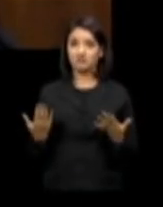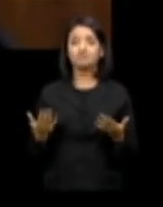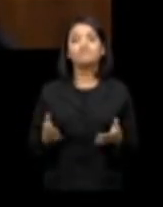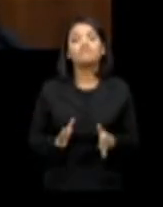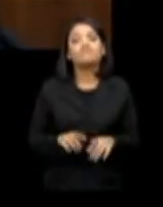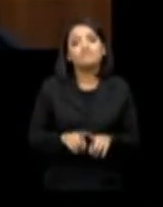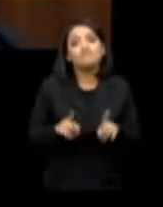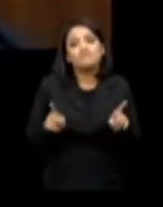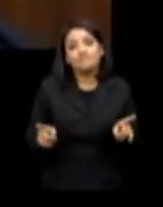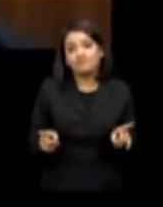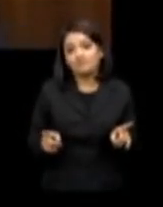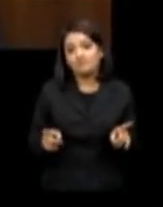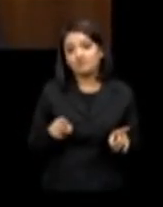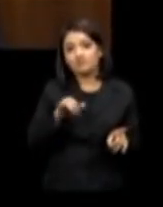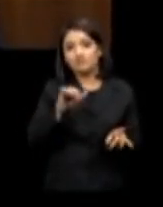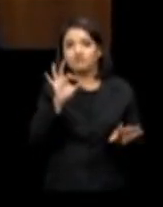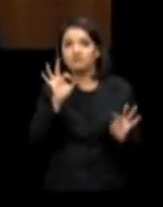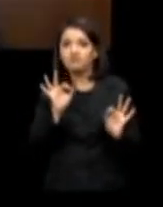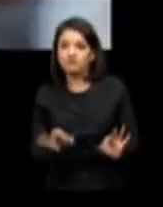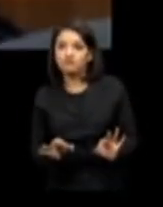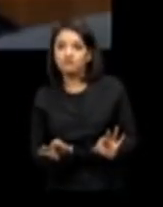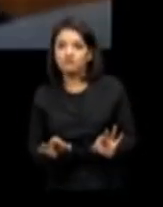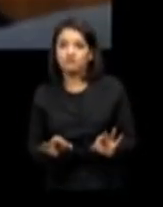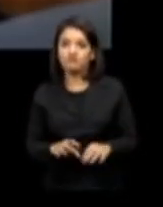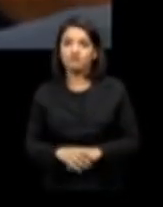Independentemente do acerto